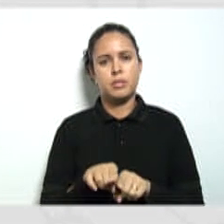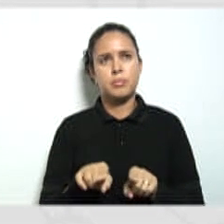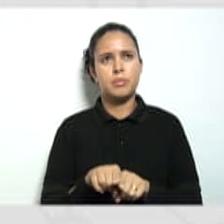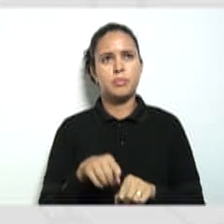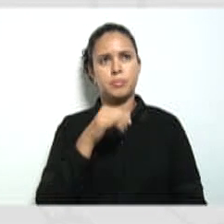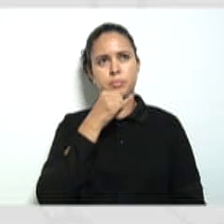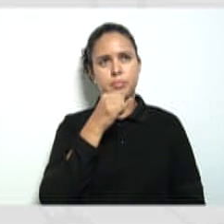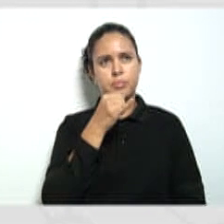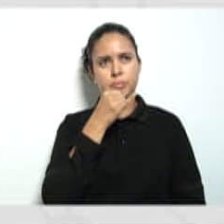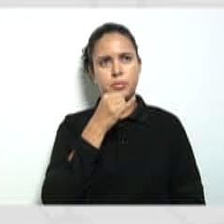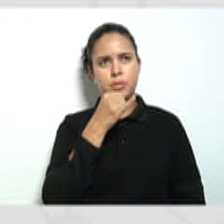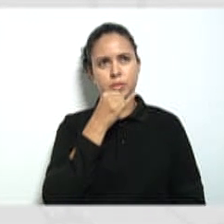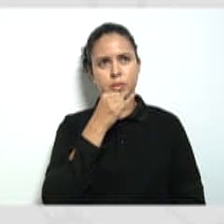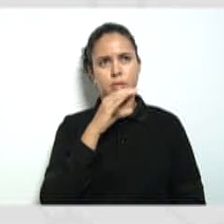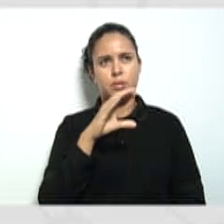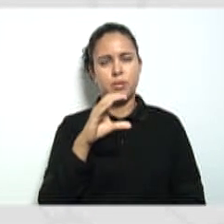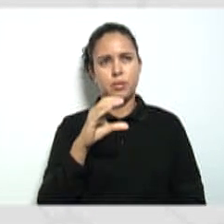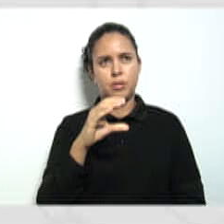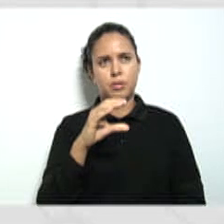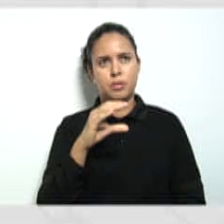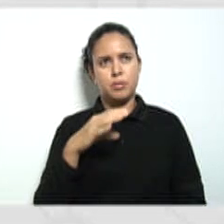Da Ocupação